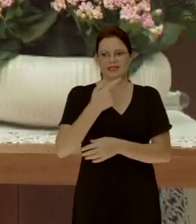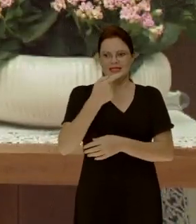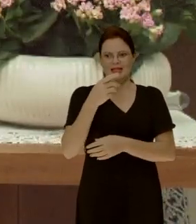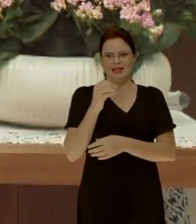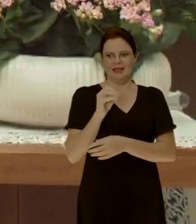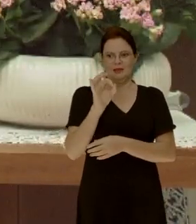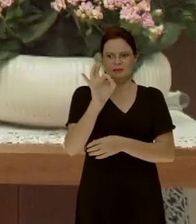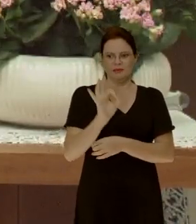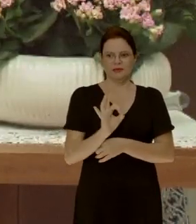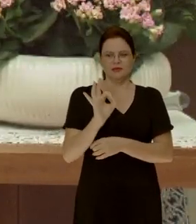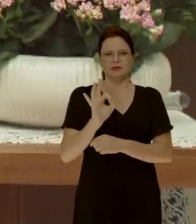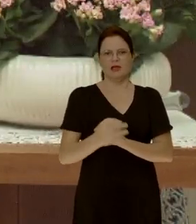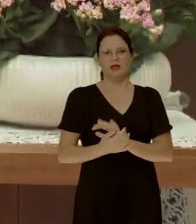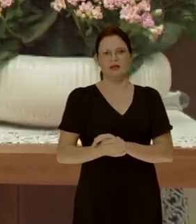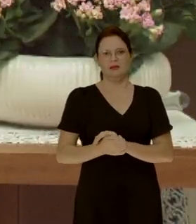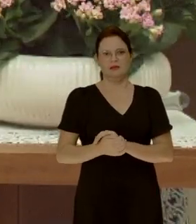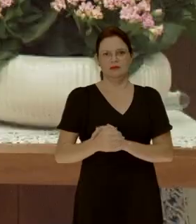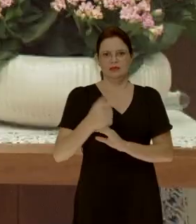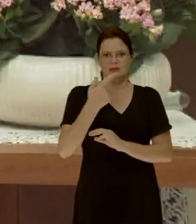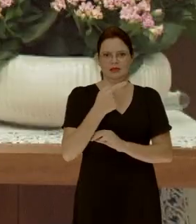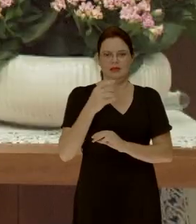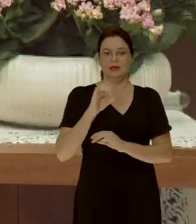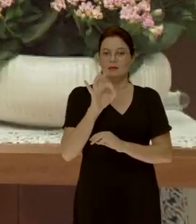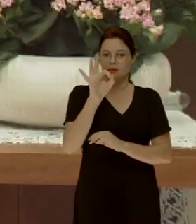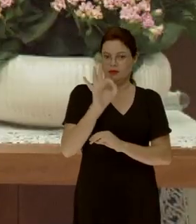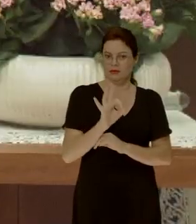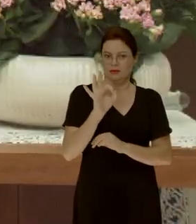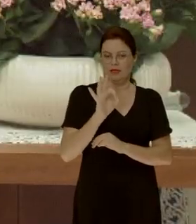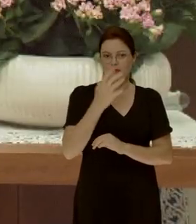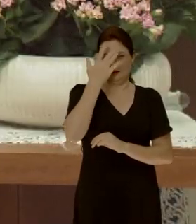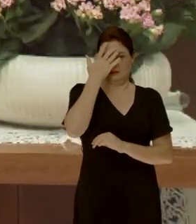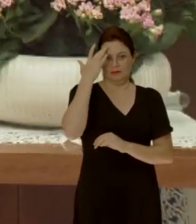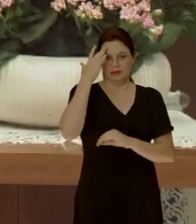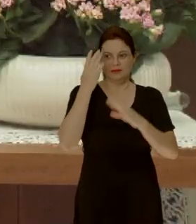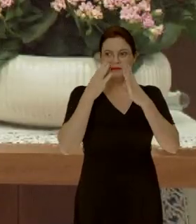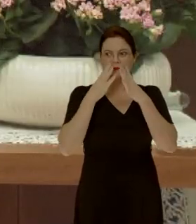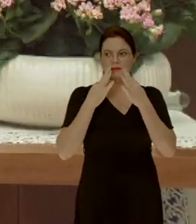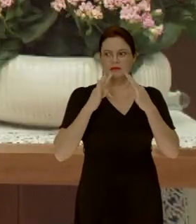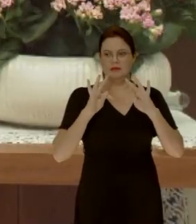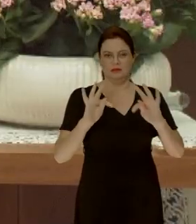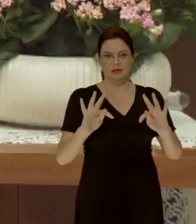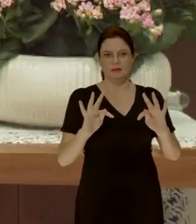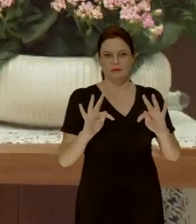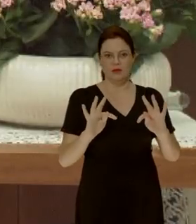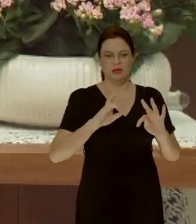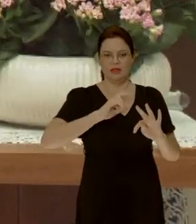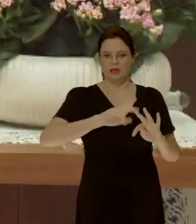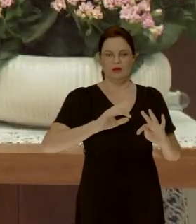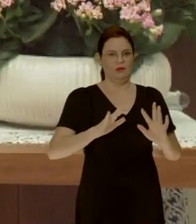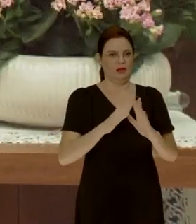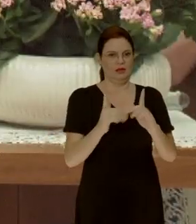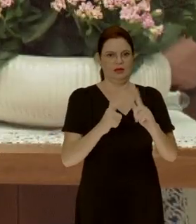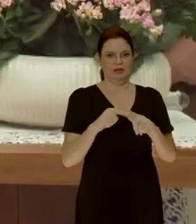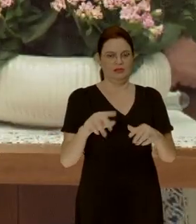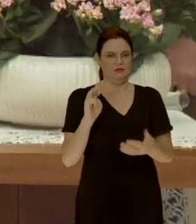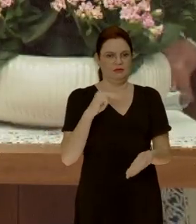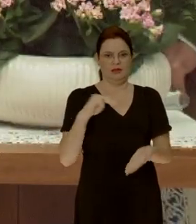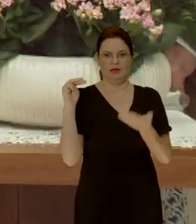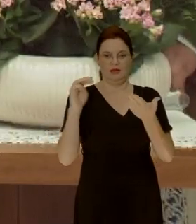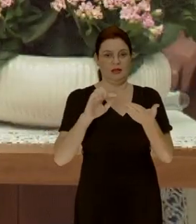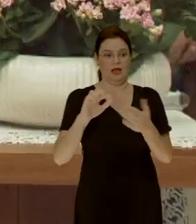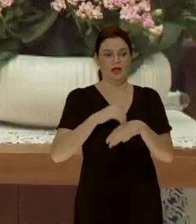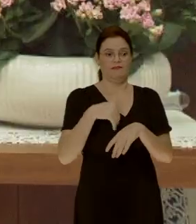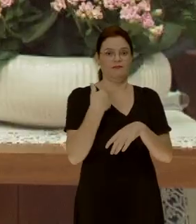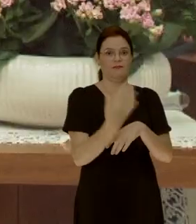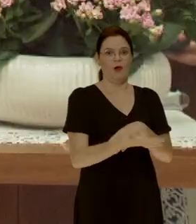70% dos testemunhos das vidas que estão vindo não são da igreja Maranata. É gente que